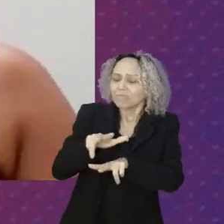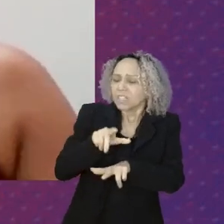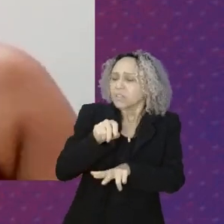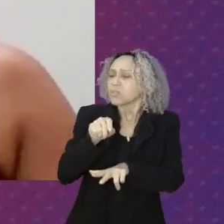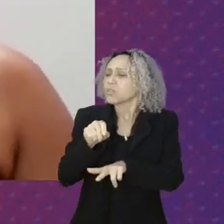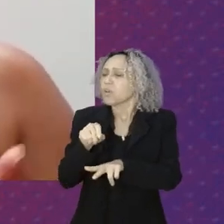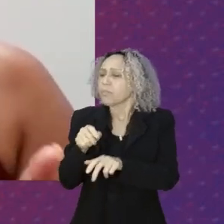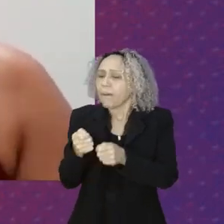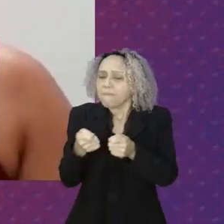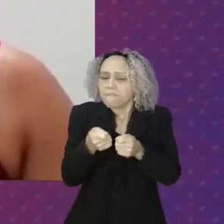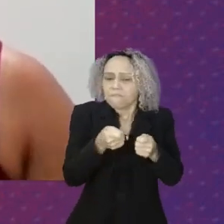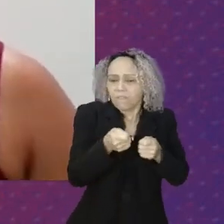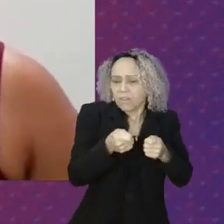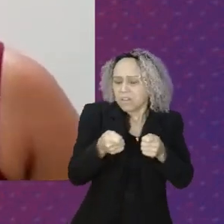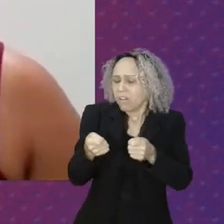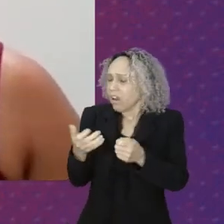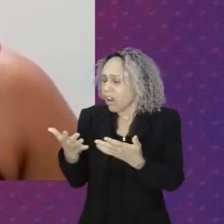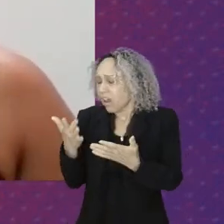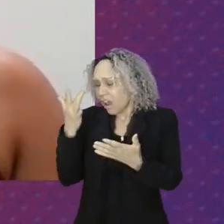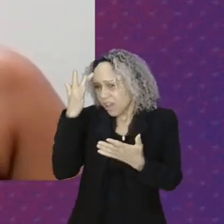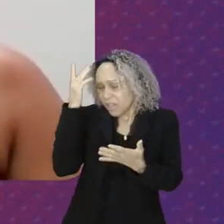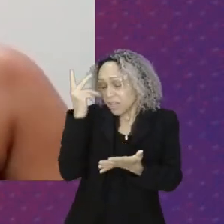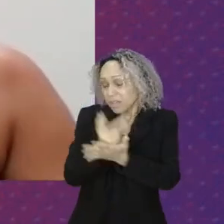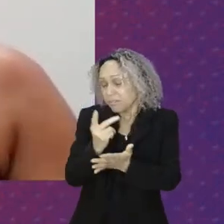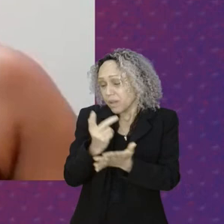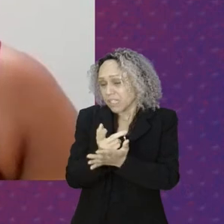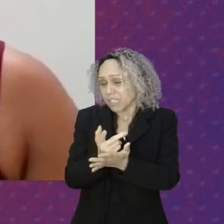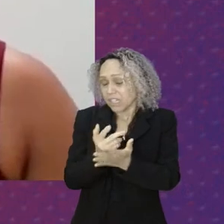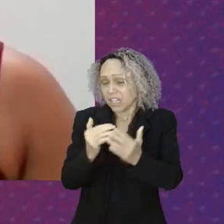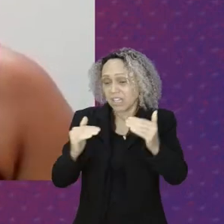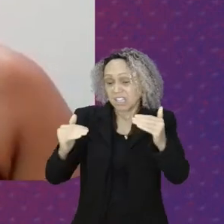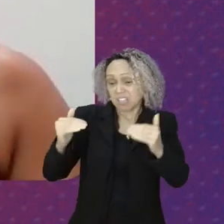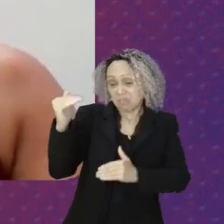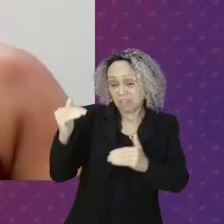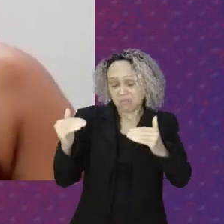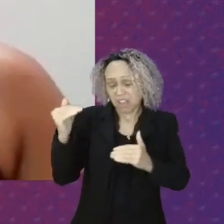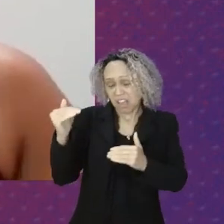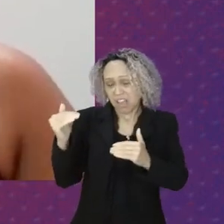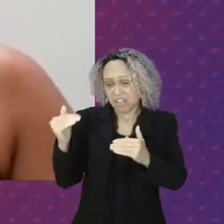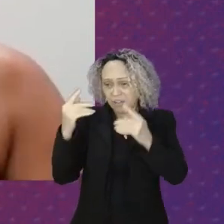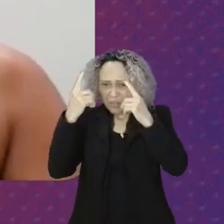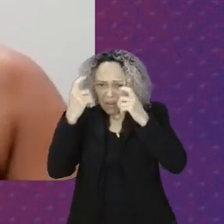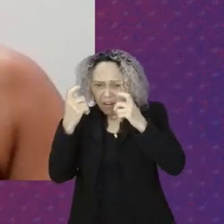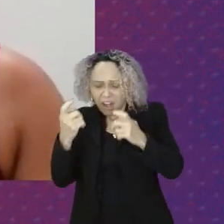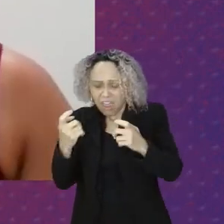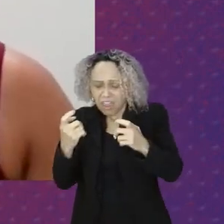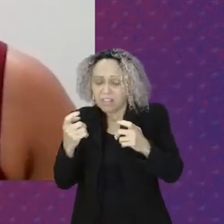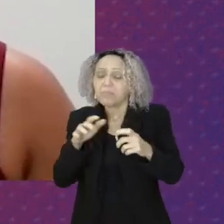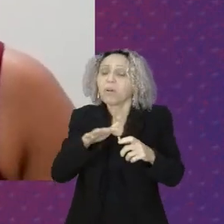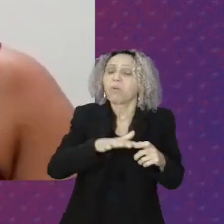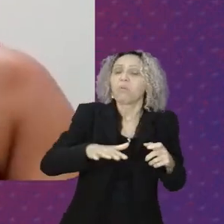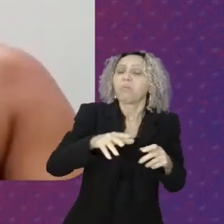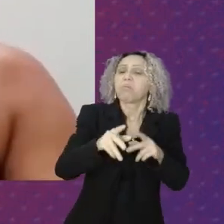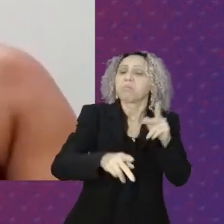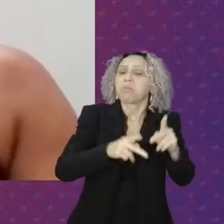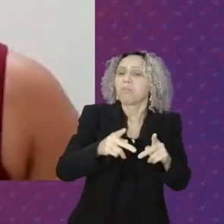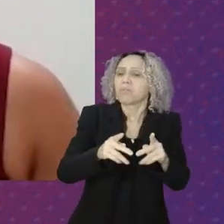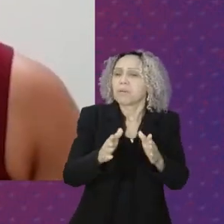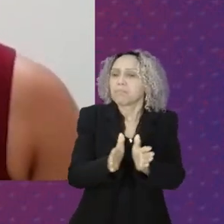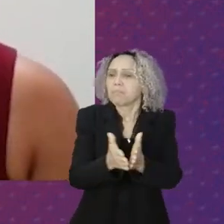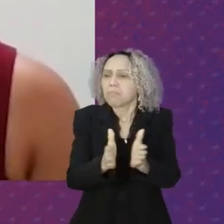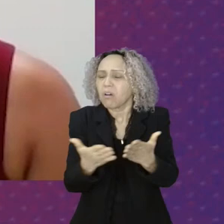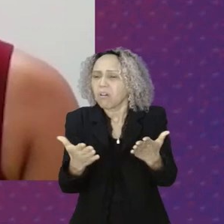e violência para uma parcela da população que é pobre, trabalhadora, que é periférica,